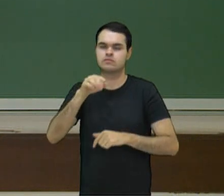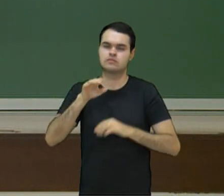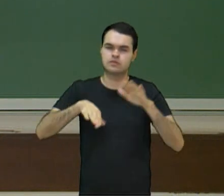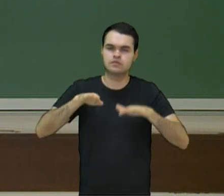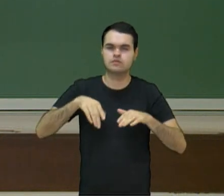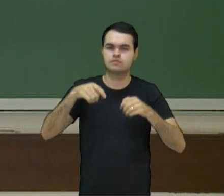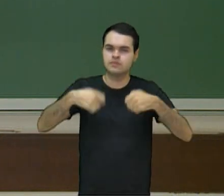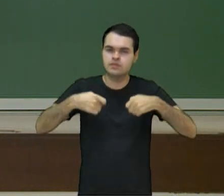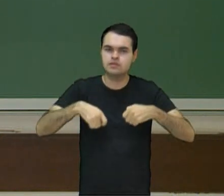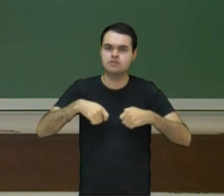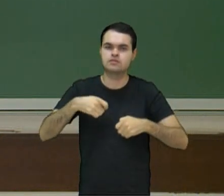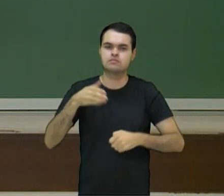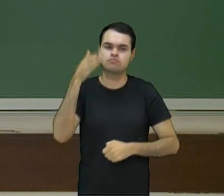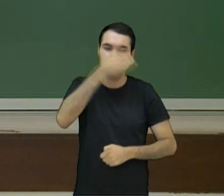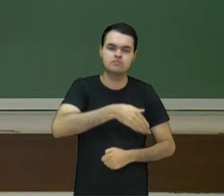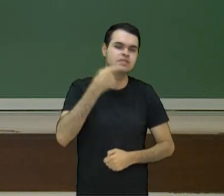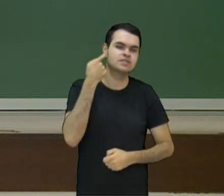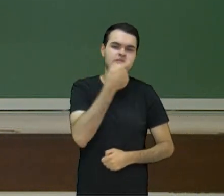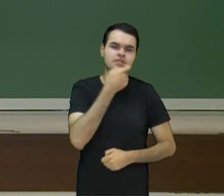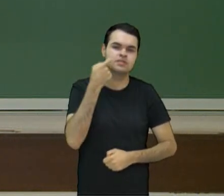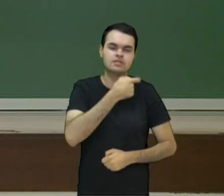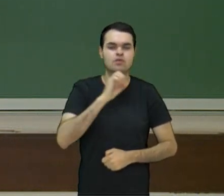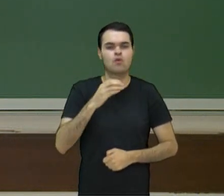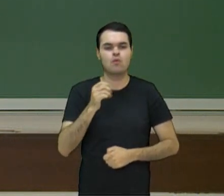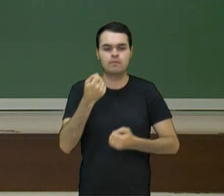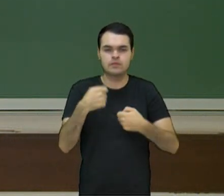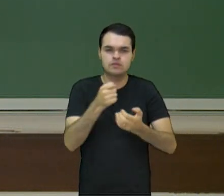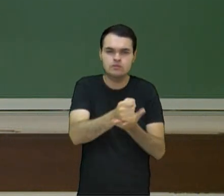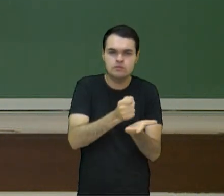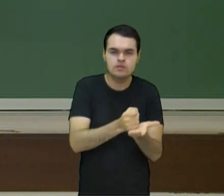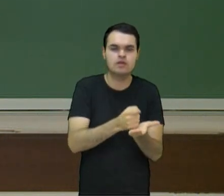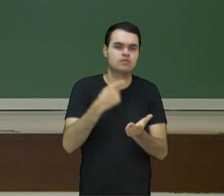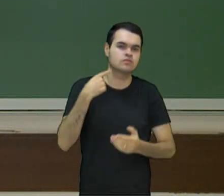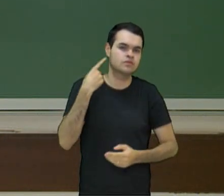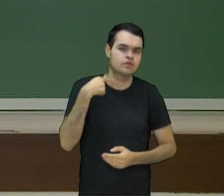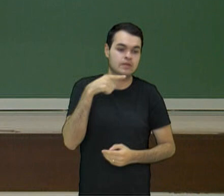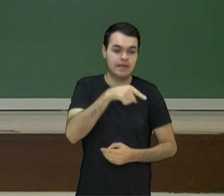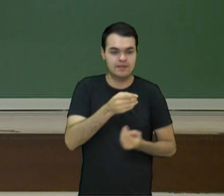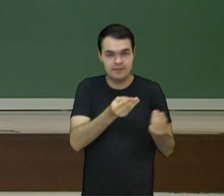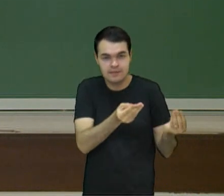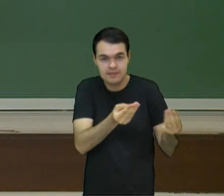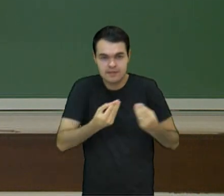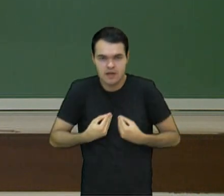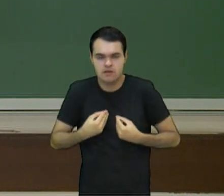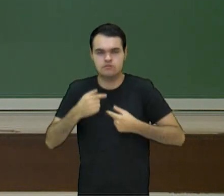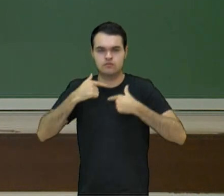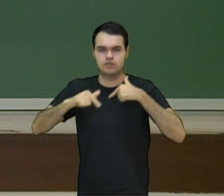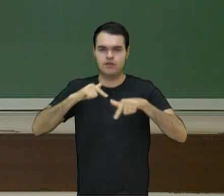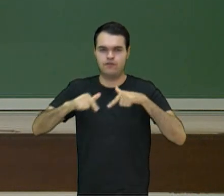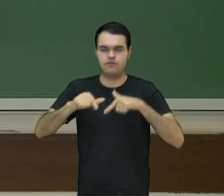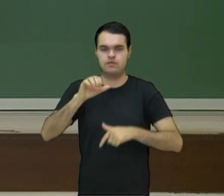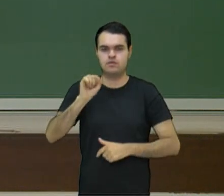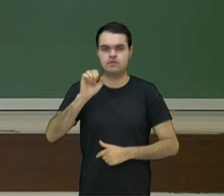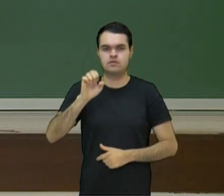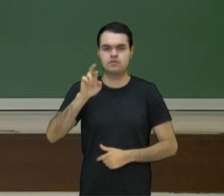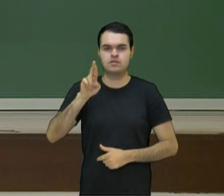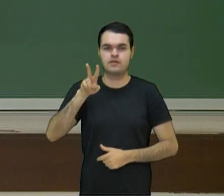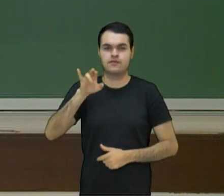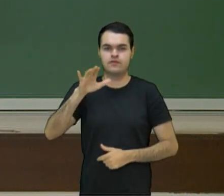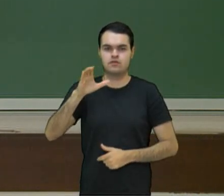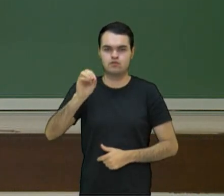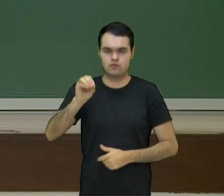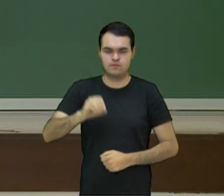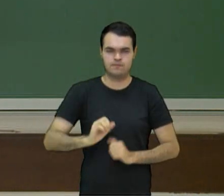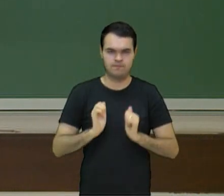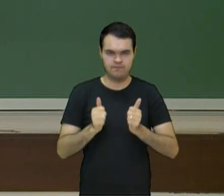vai contratar um advogado, ele não entrega para você um produto, ele presta um serviço a você, ok? Então são os